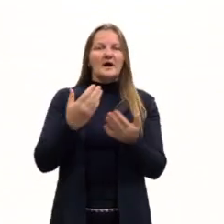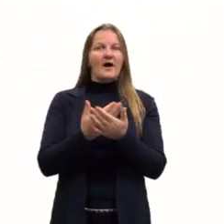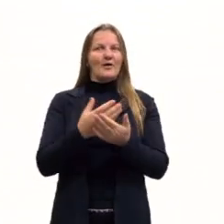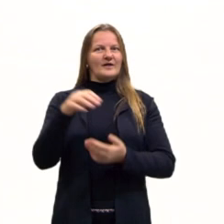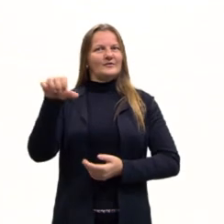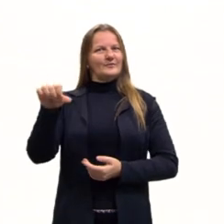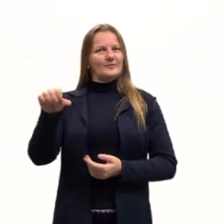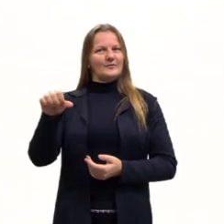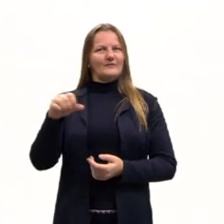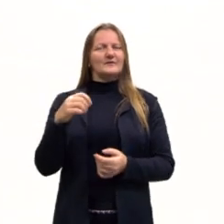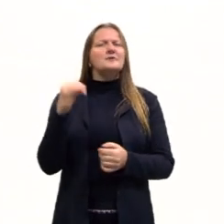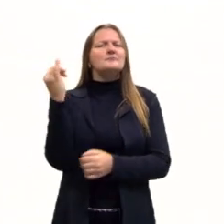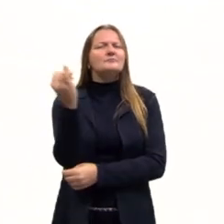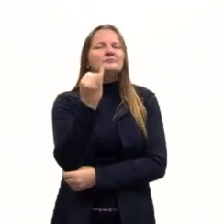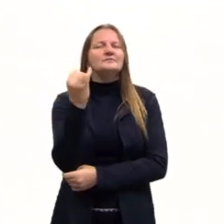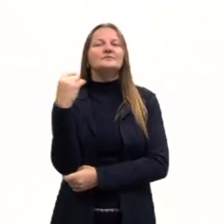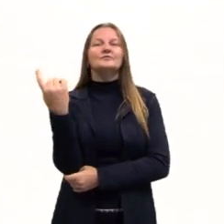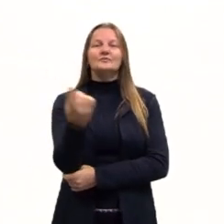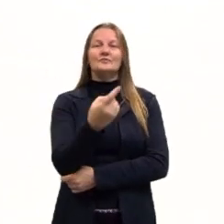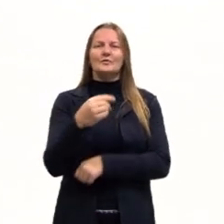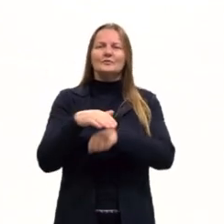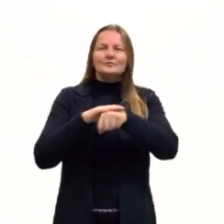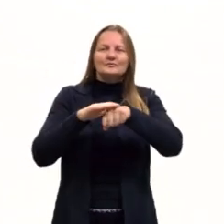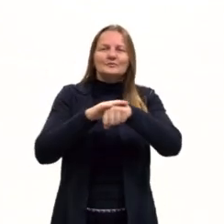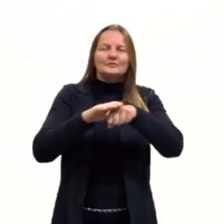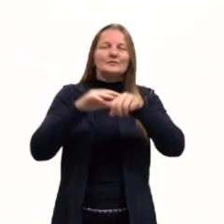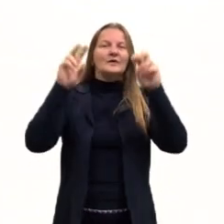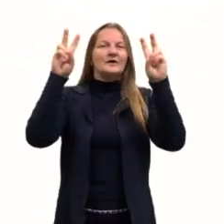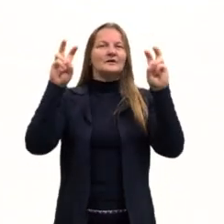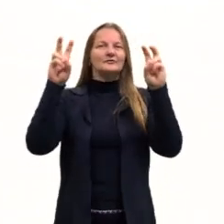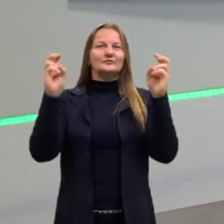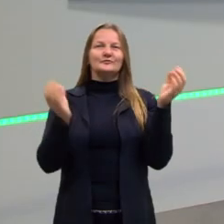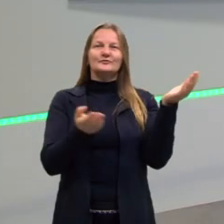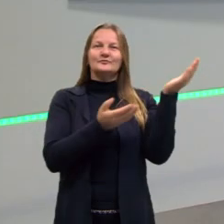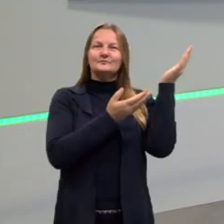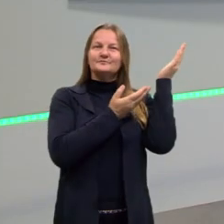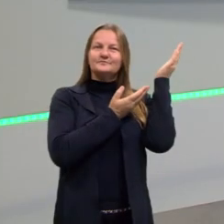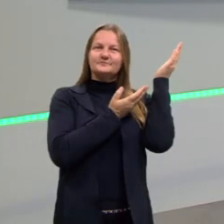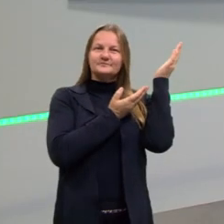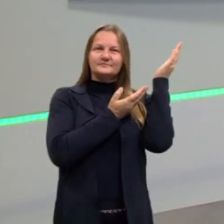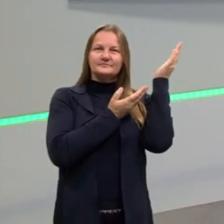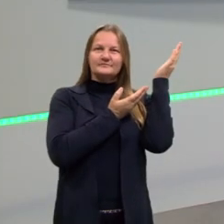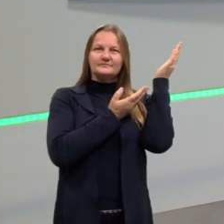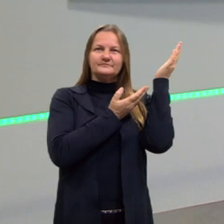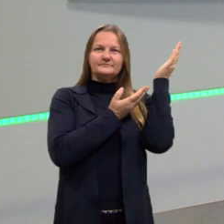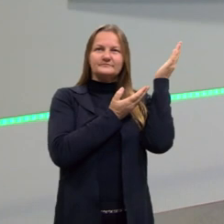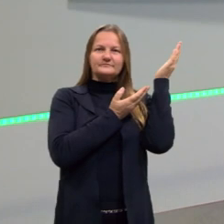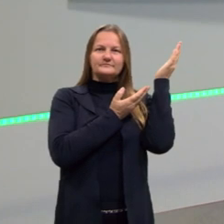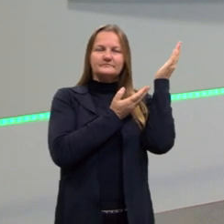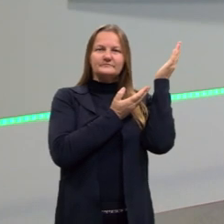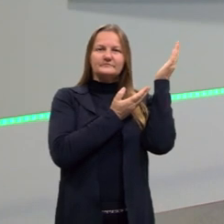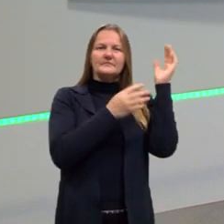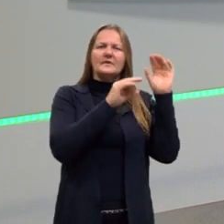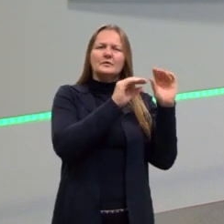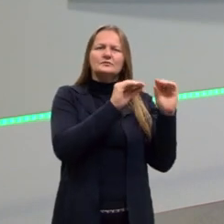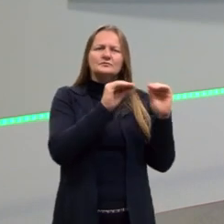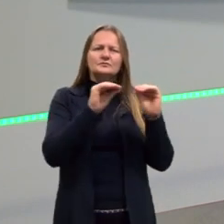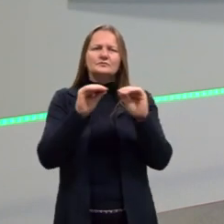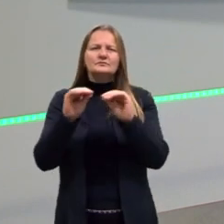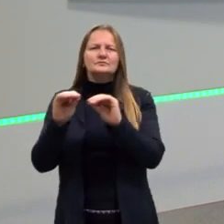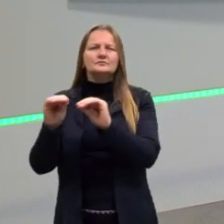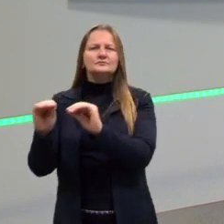importante a gente falar sobre esse assunto por que tanta que ele bioquímico quanto deslocamento de equilíbrio químico